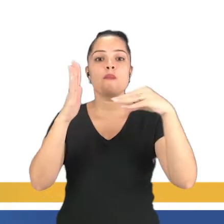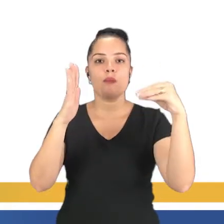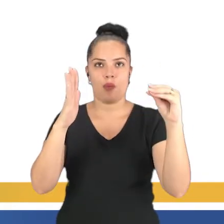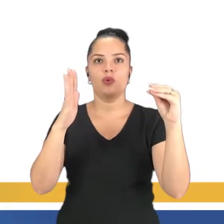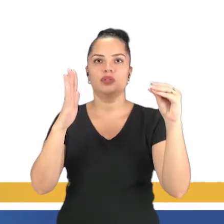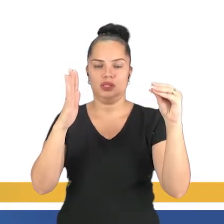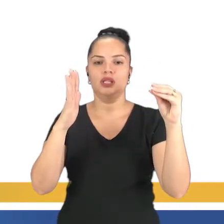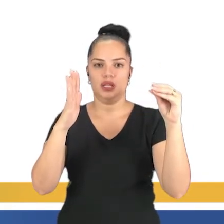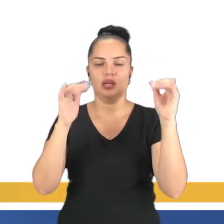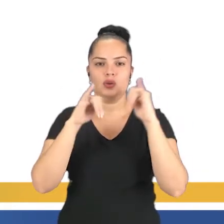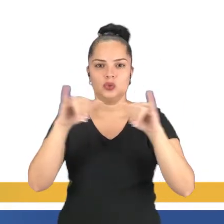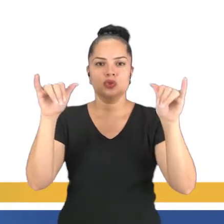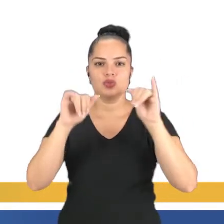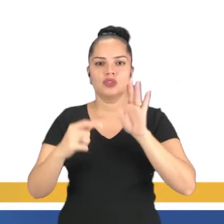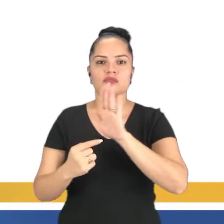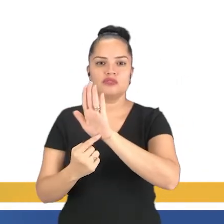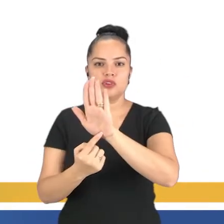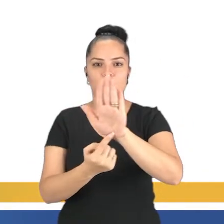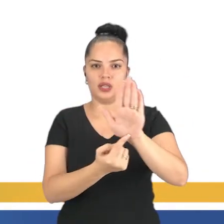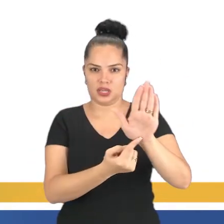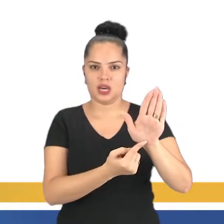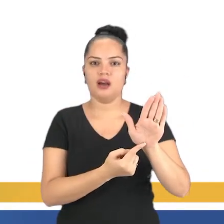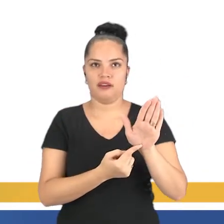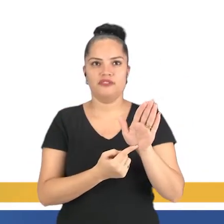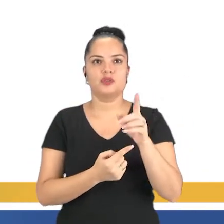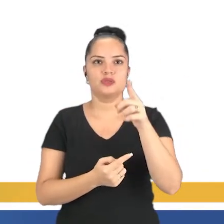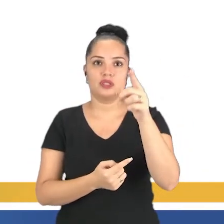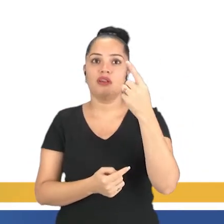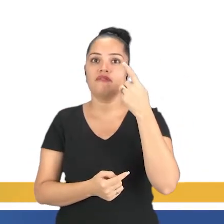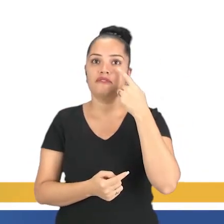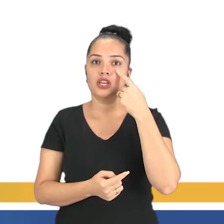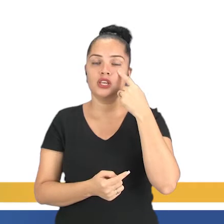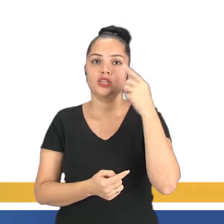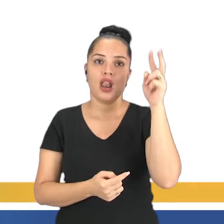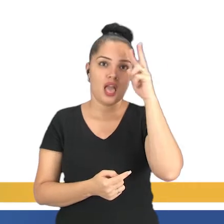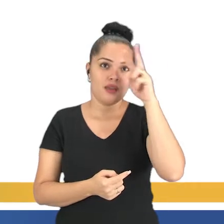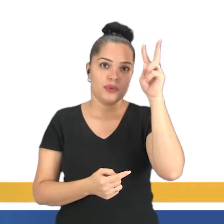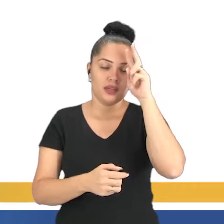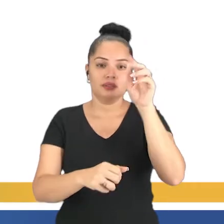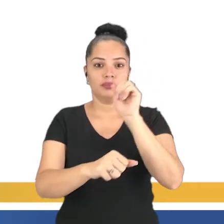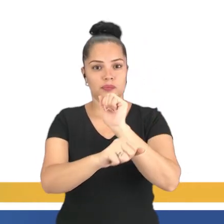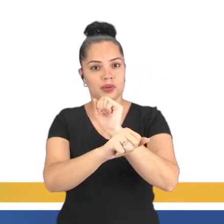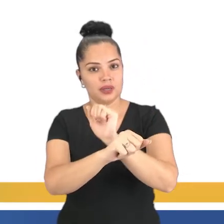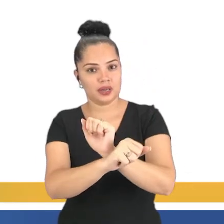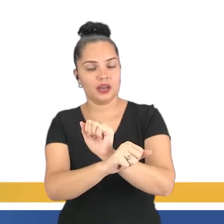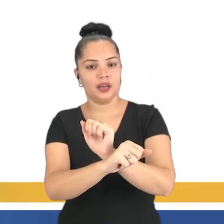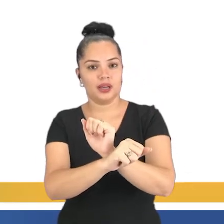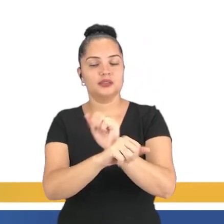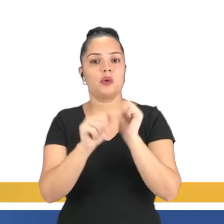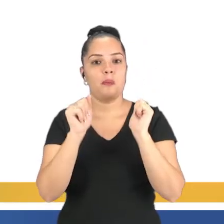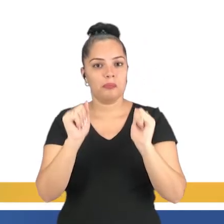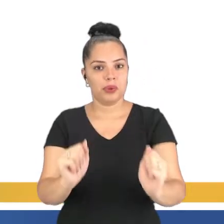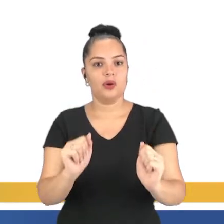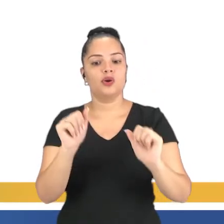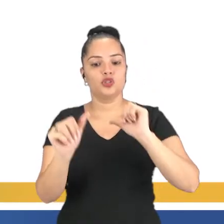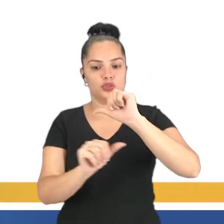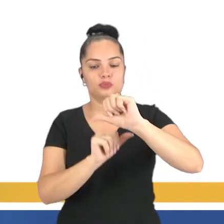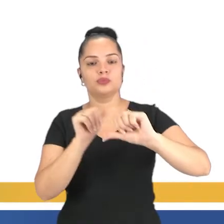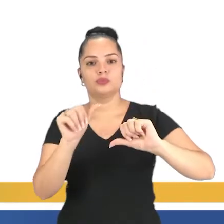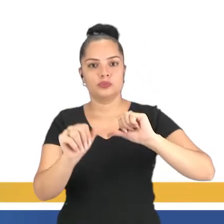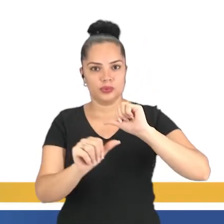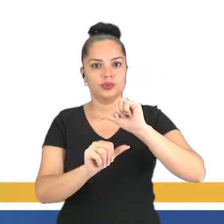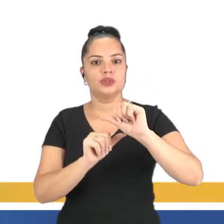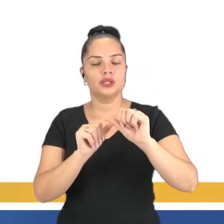para vocês aí dos nossos infográficos estáticos. E lembrando que o estático você pode transformá-lo também em um